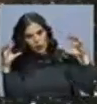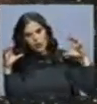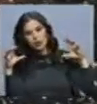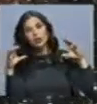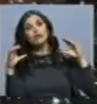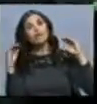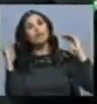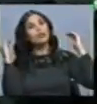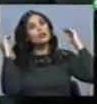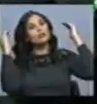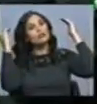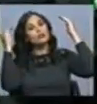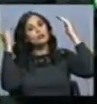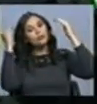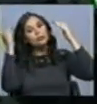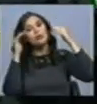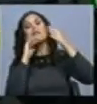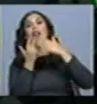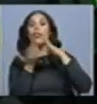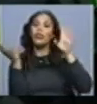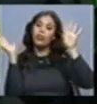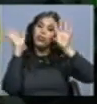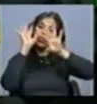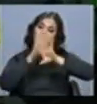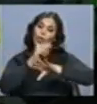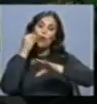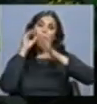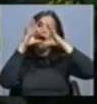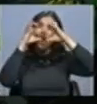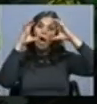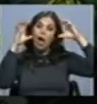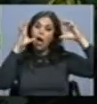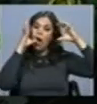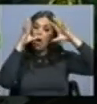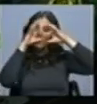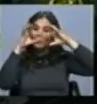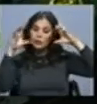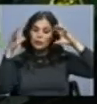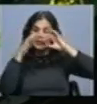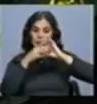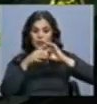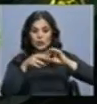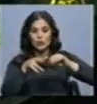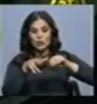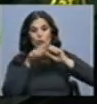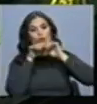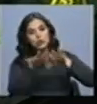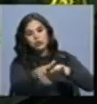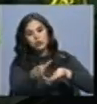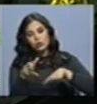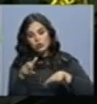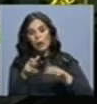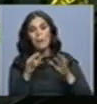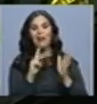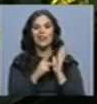ser disfarçado, digamos assim, com o vapor de água, precisamente, destes jatos bipolares. Mas a verdade é que a